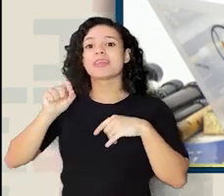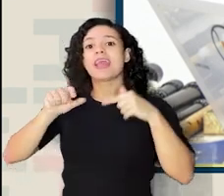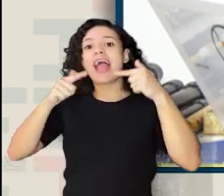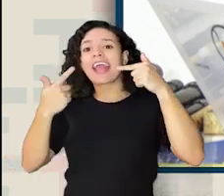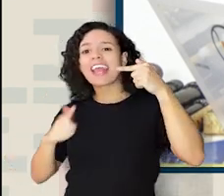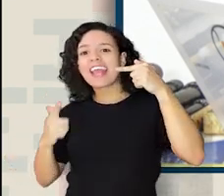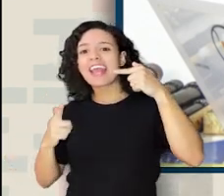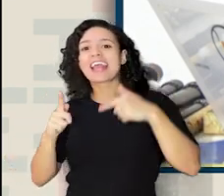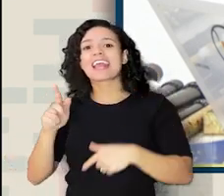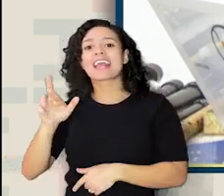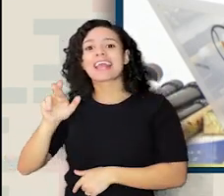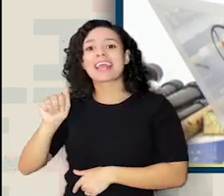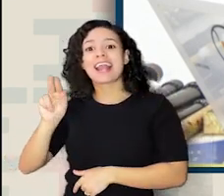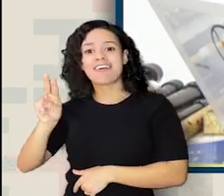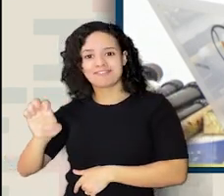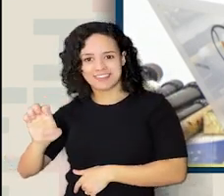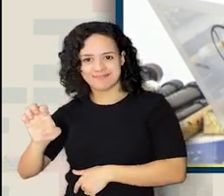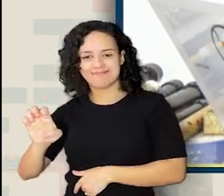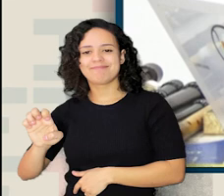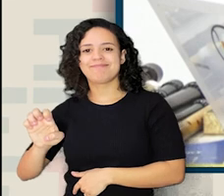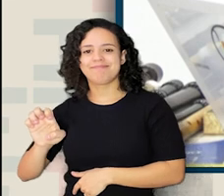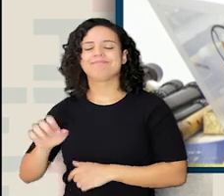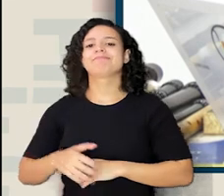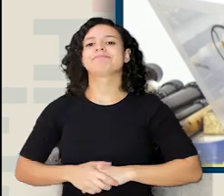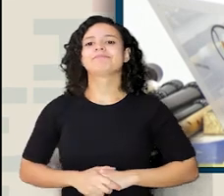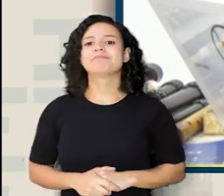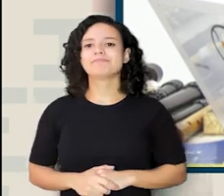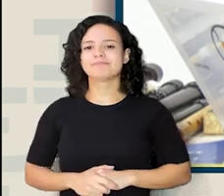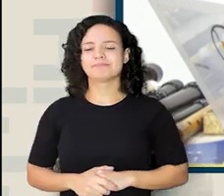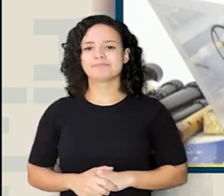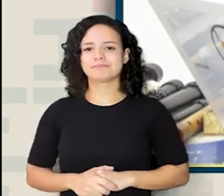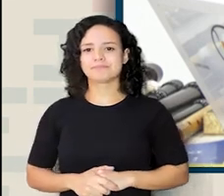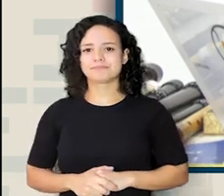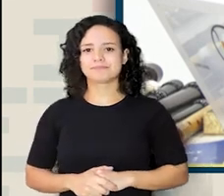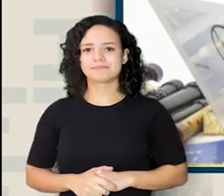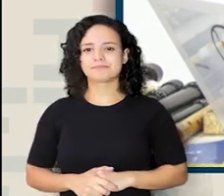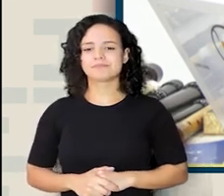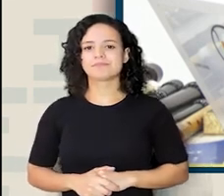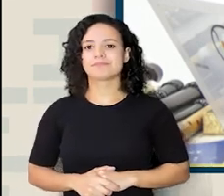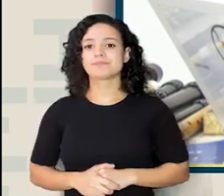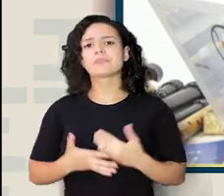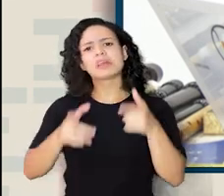é a nota mais grave da flauta tenor.